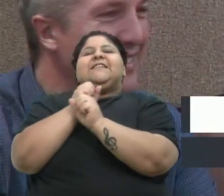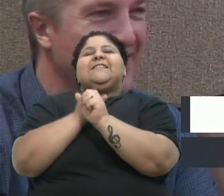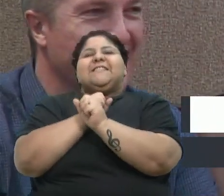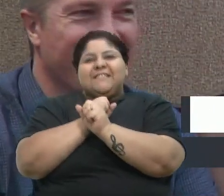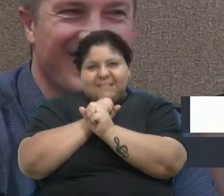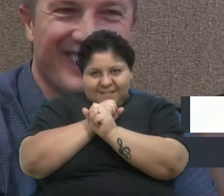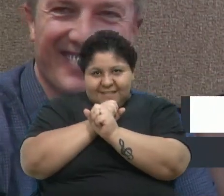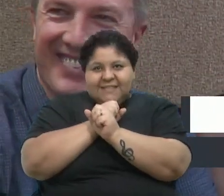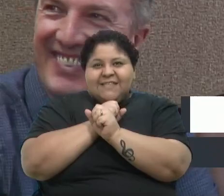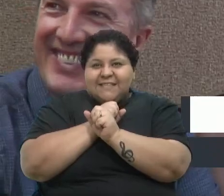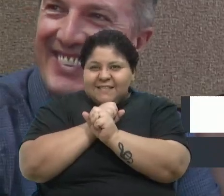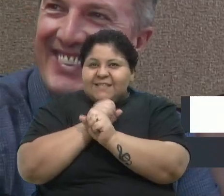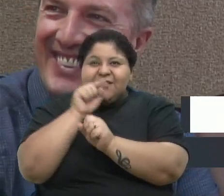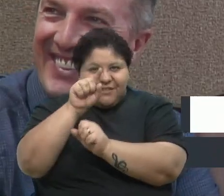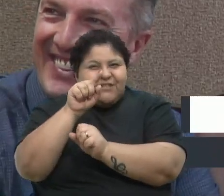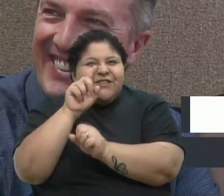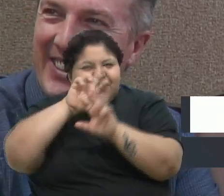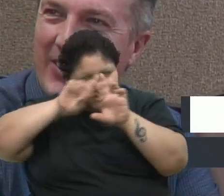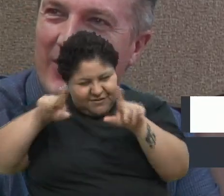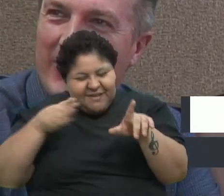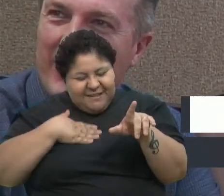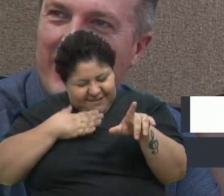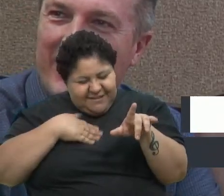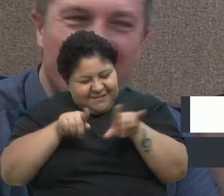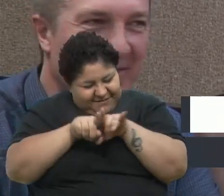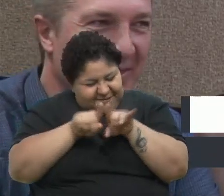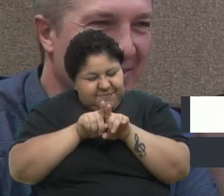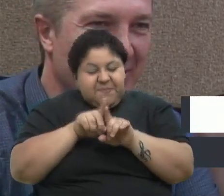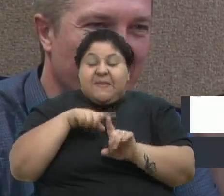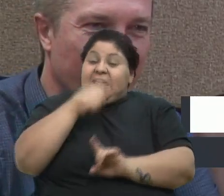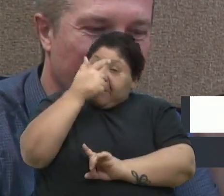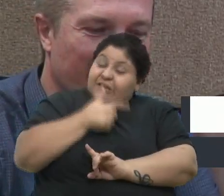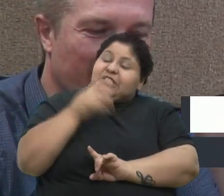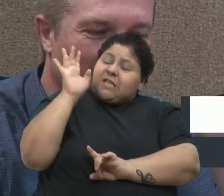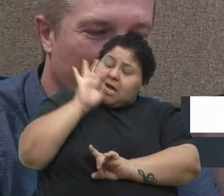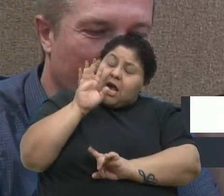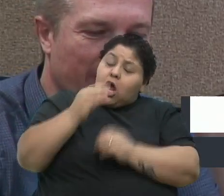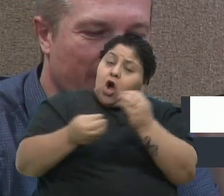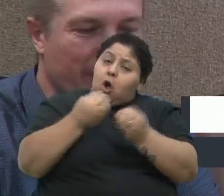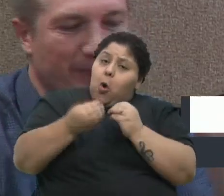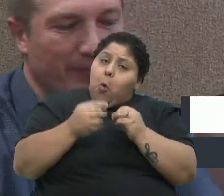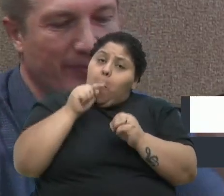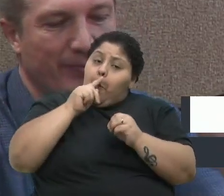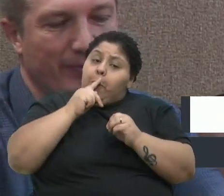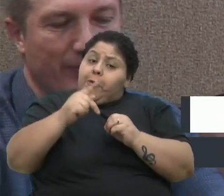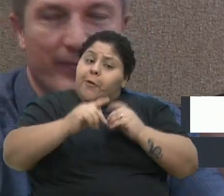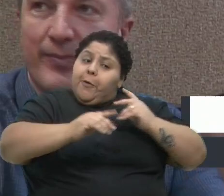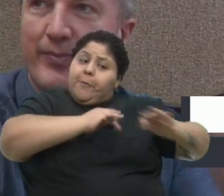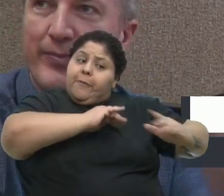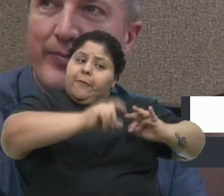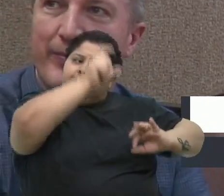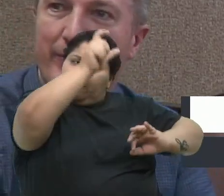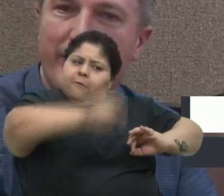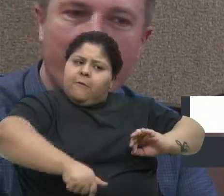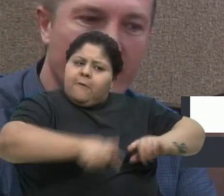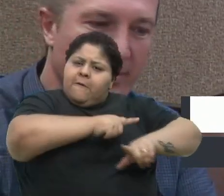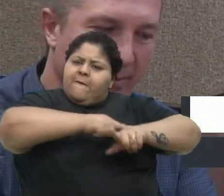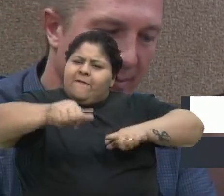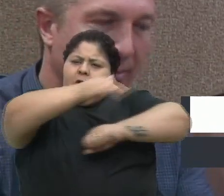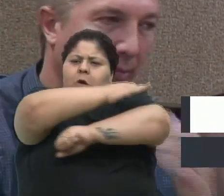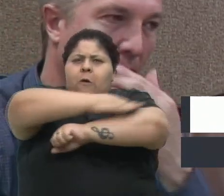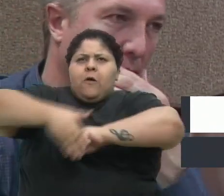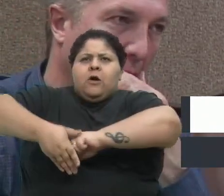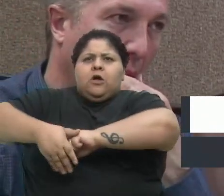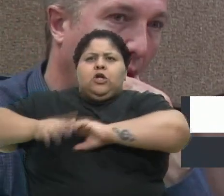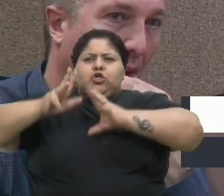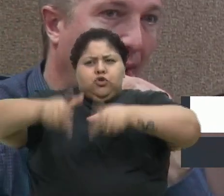O senhor estava diferente, eu também estava. E eu achei muito bacana como o senhor mobilizou as pessoas, vamos para a rua, e vamos todo mundo e